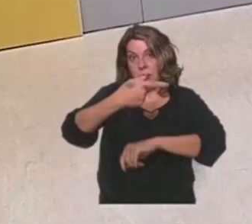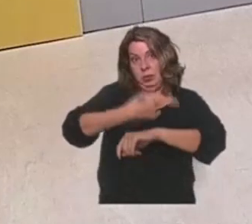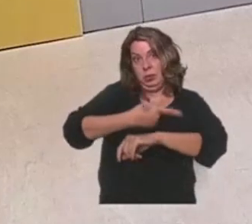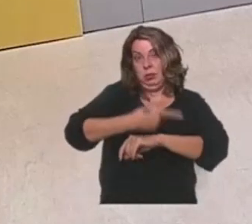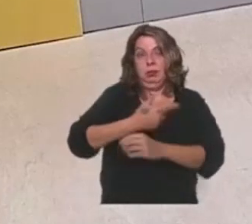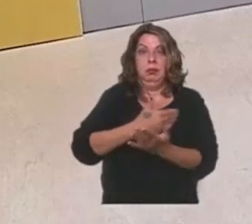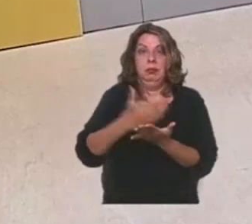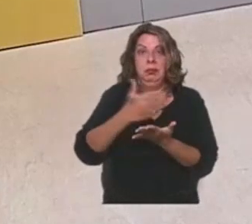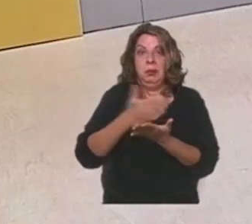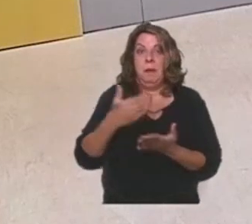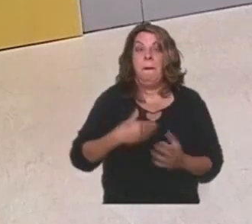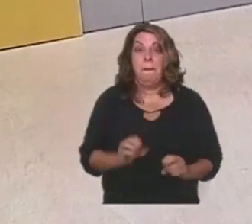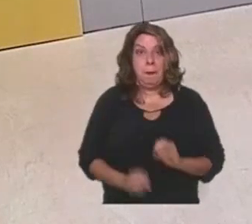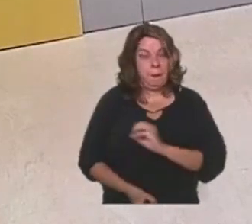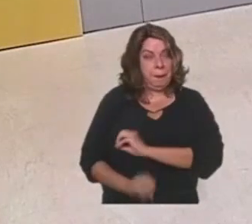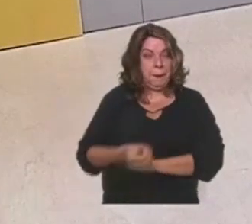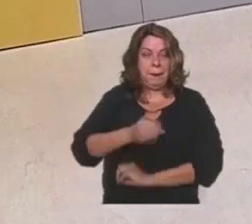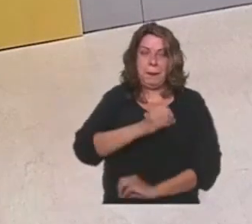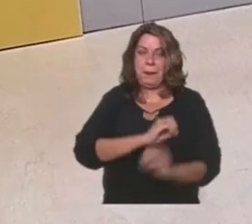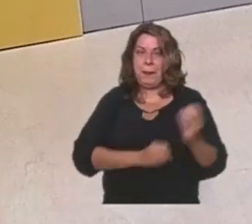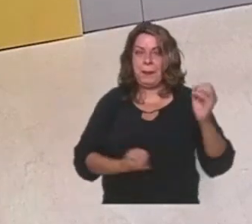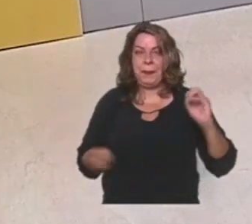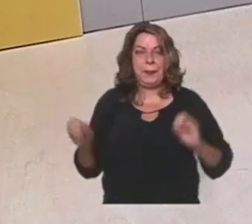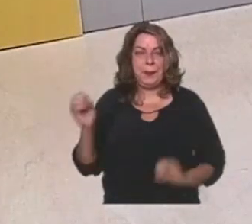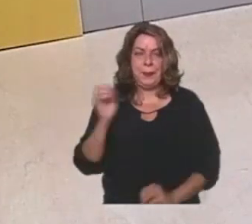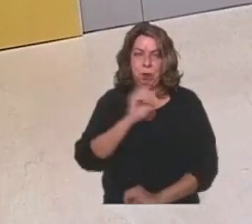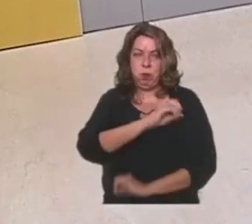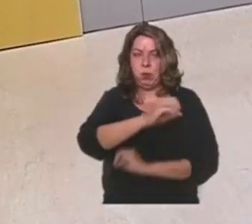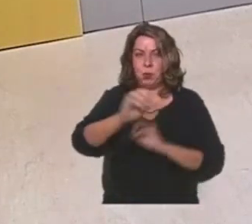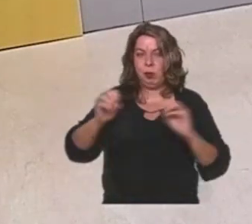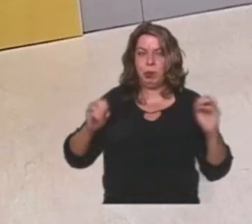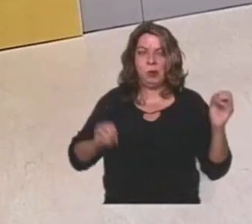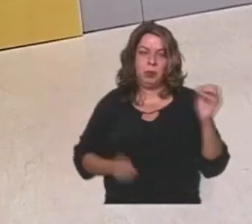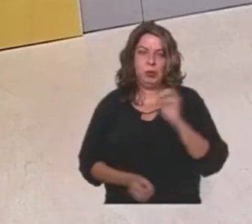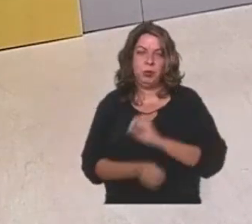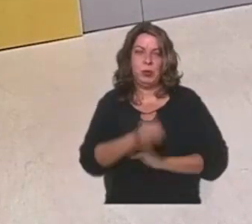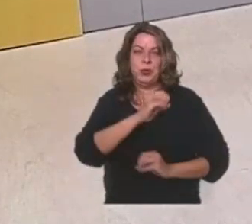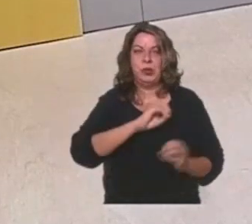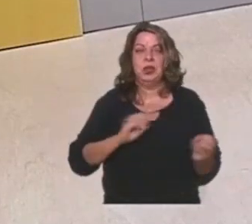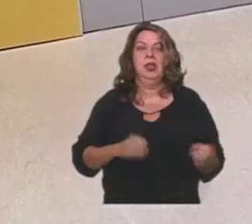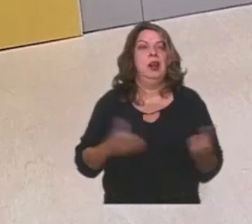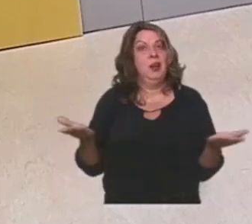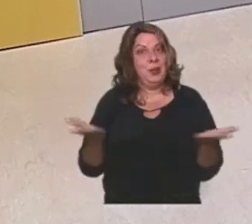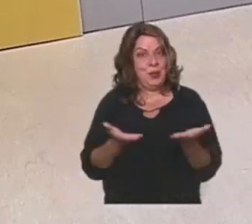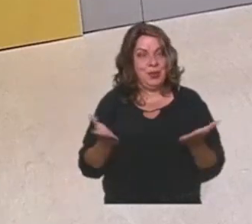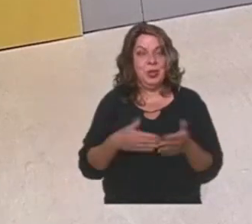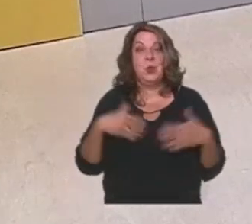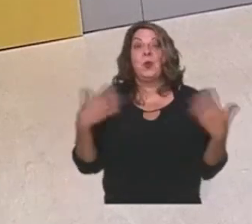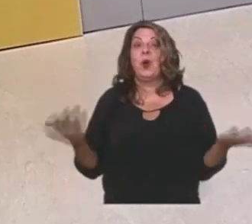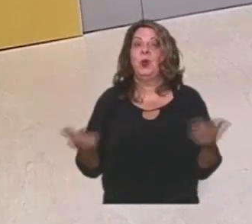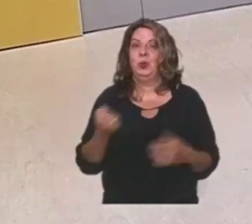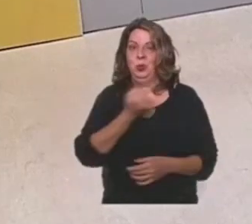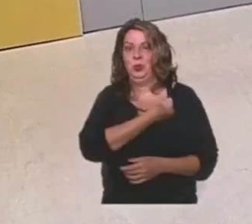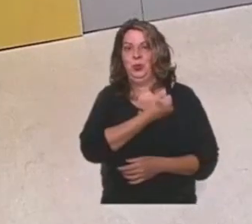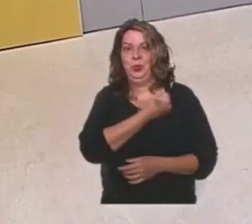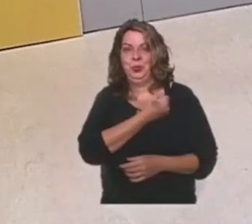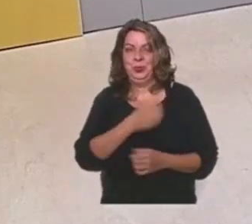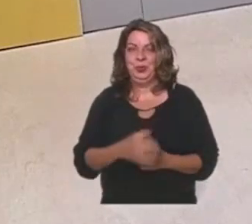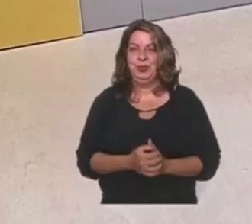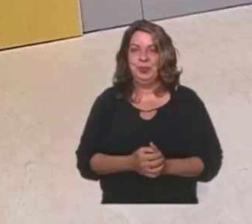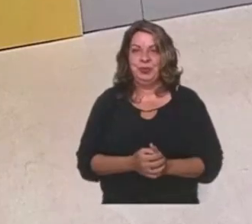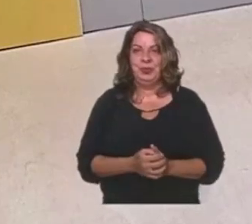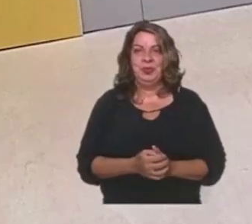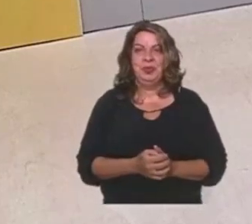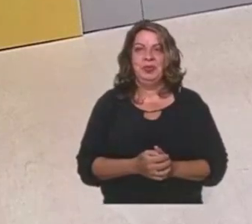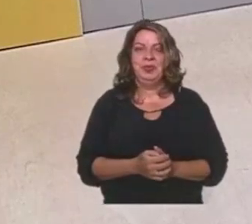prêmio. Bolinhas pipocando, bolinhas saltitando, gira, gira, pipoca, pipoca, pipoca. E chama a primeira bolinha, Valesca. Vamos